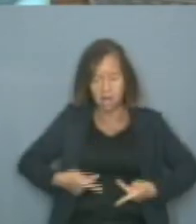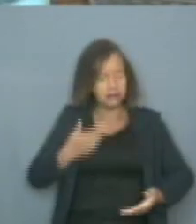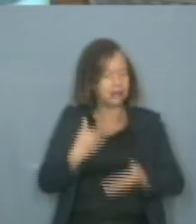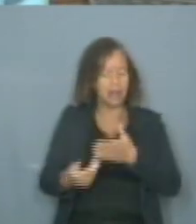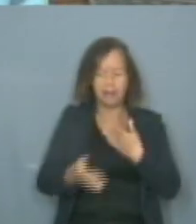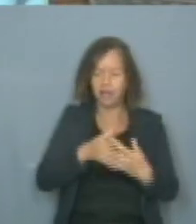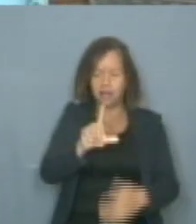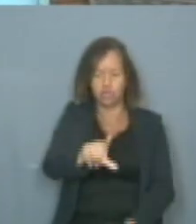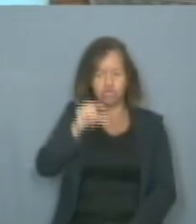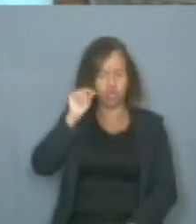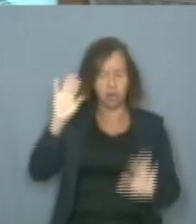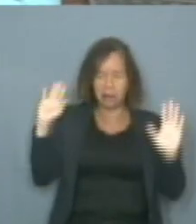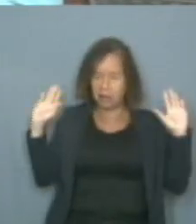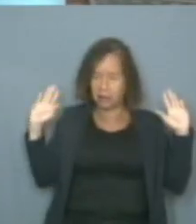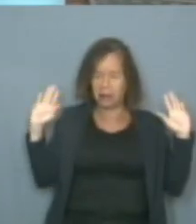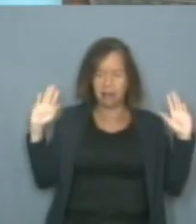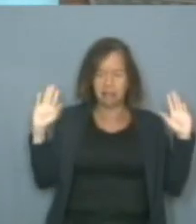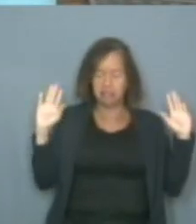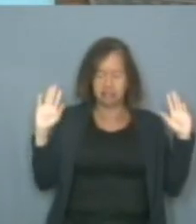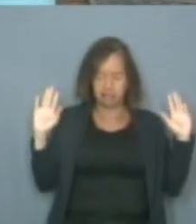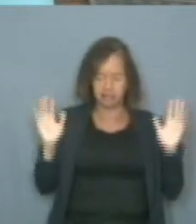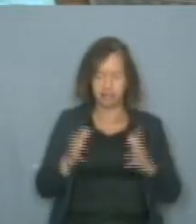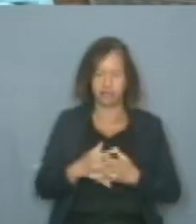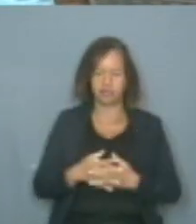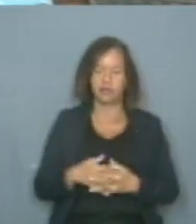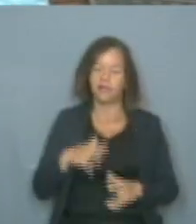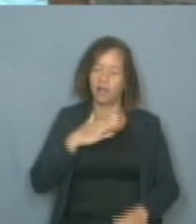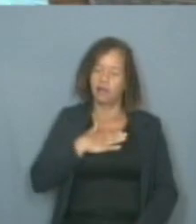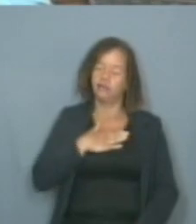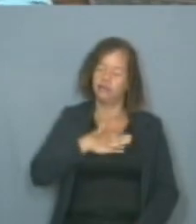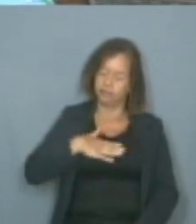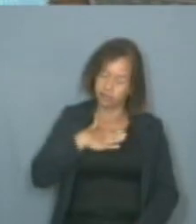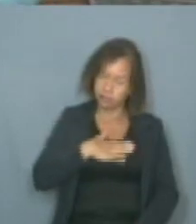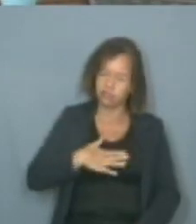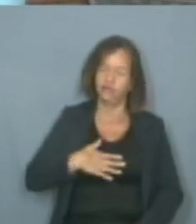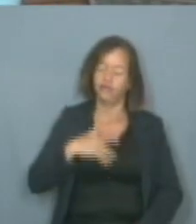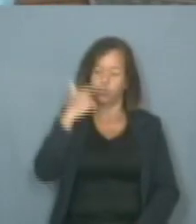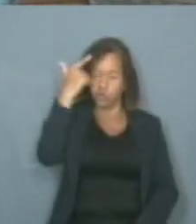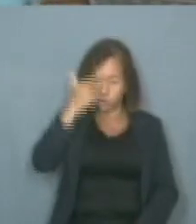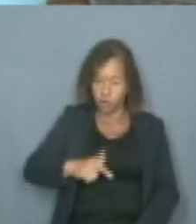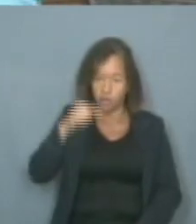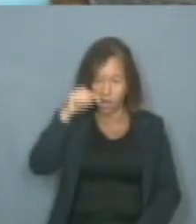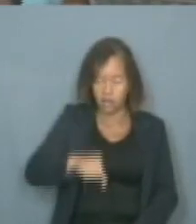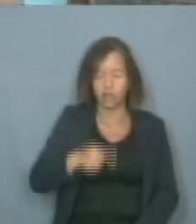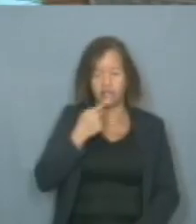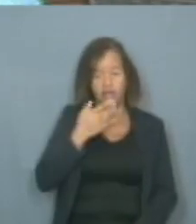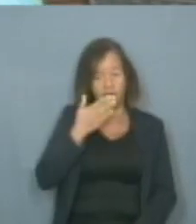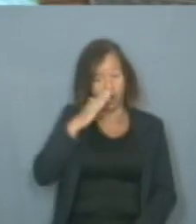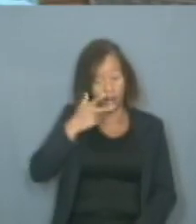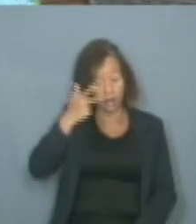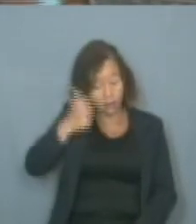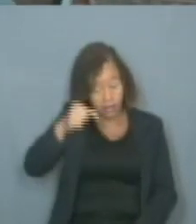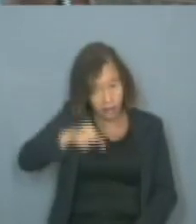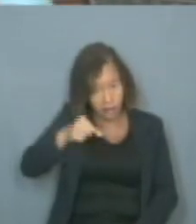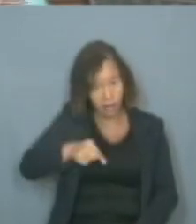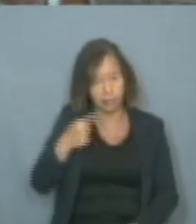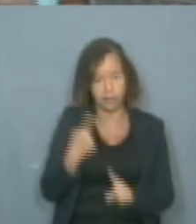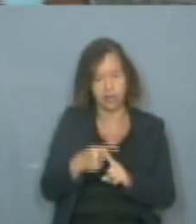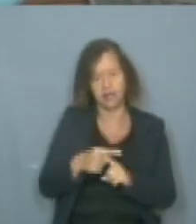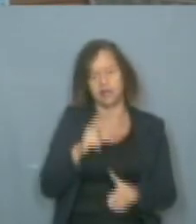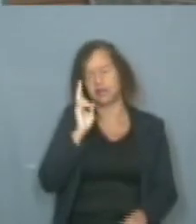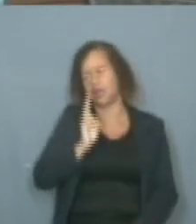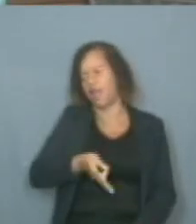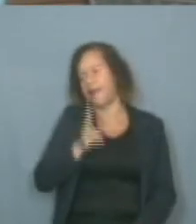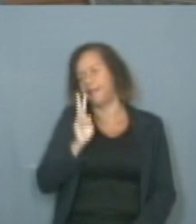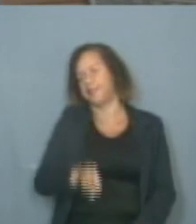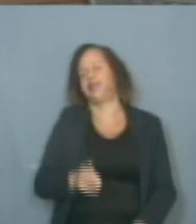independentemente da sua escolha, da sua opção. E eu gostaria de deixar isso mais uma vez reafirmado nessa casa. Porque, infelizmente, toda